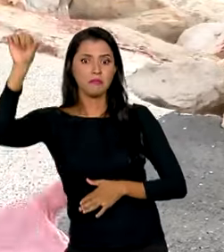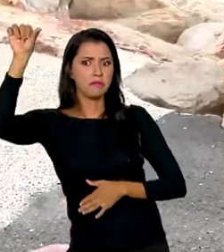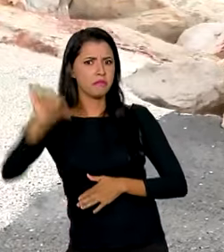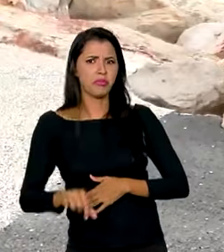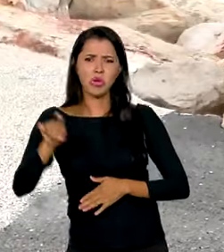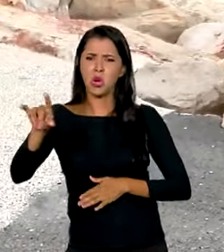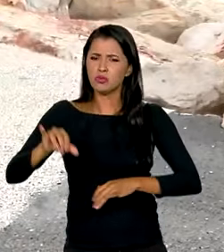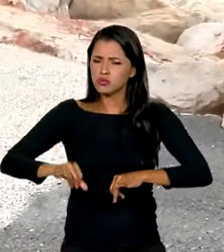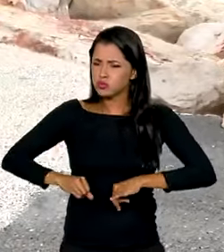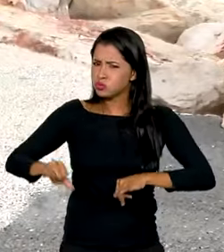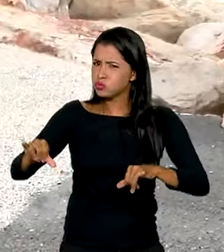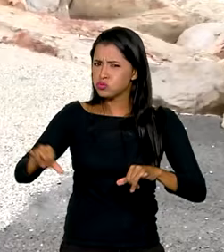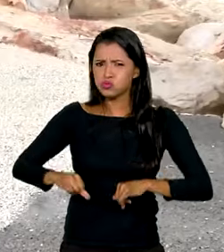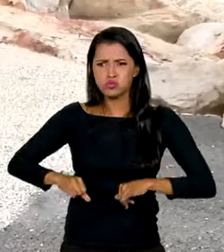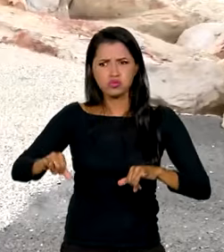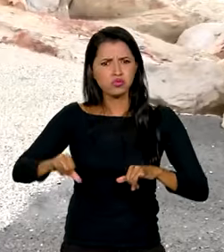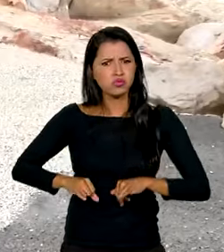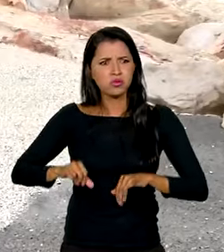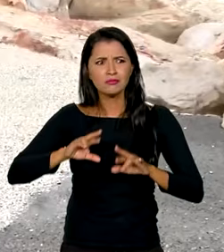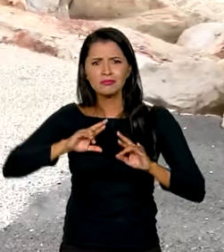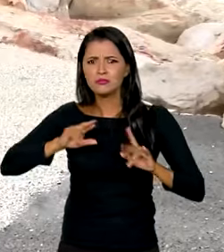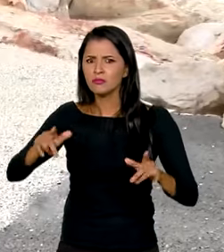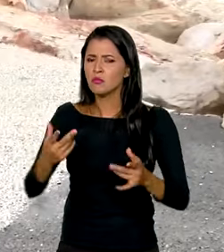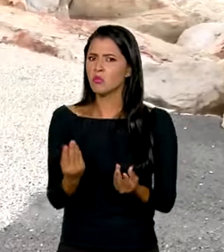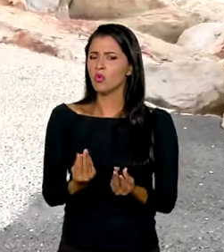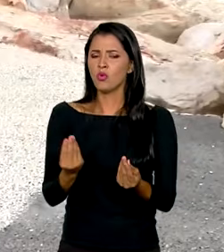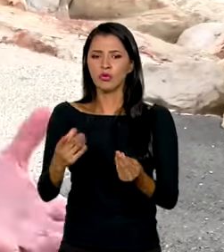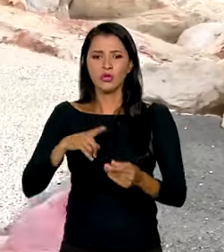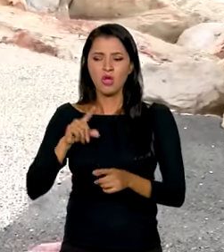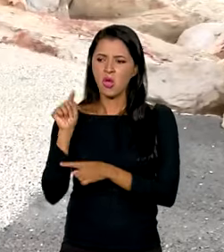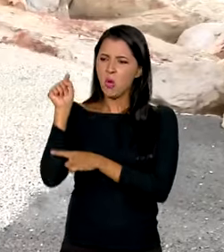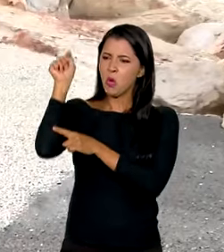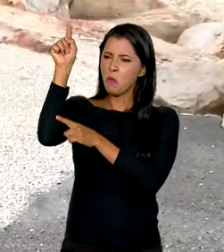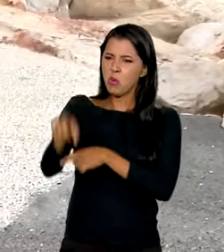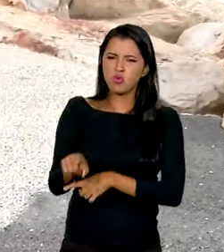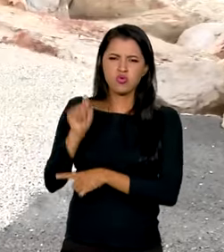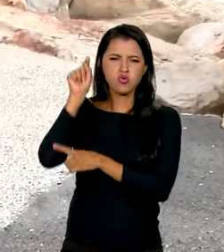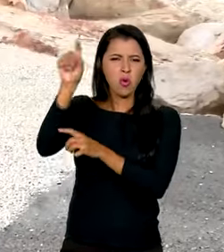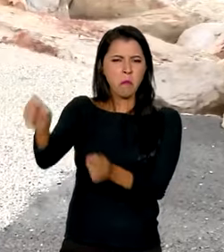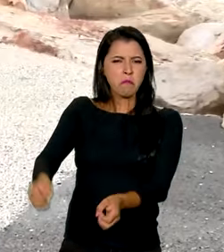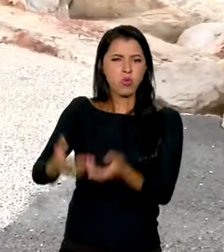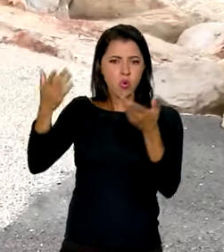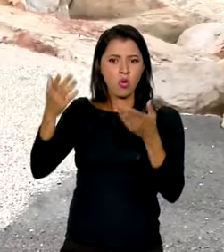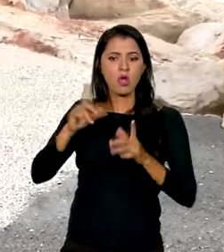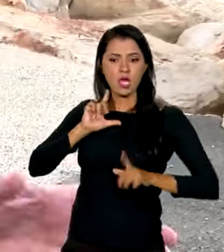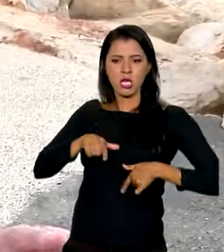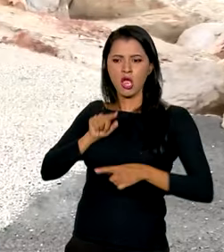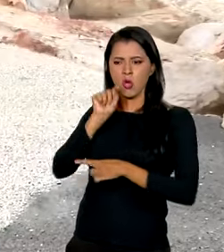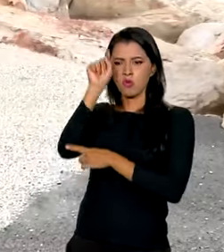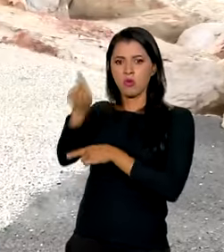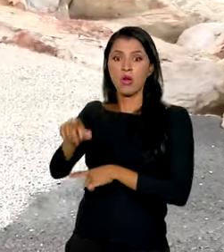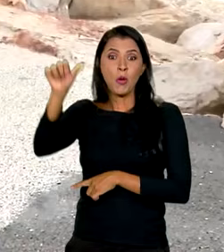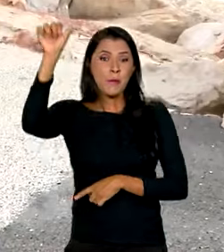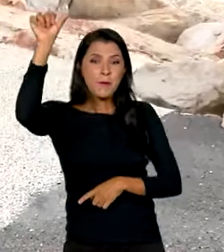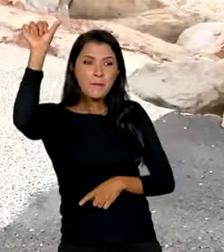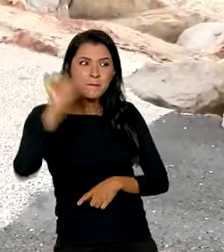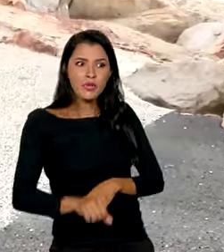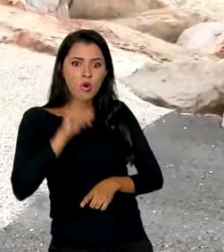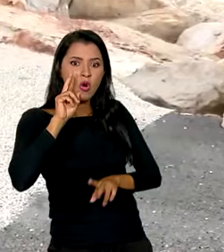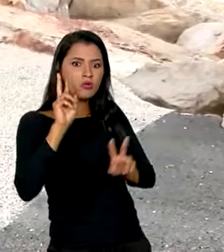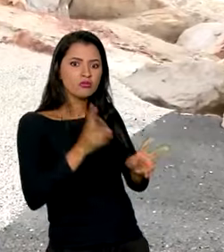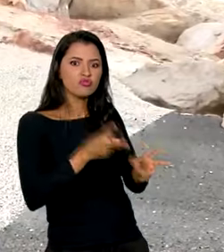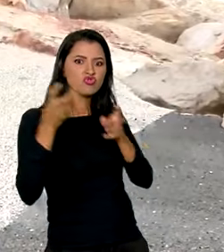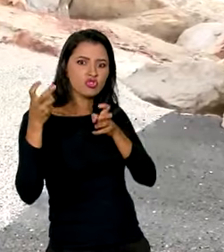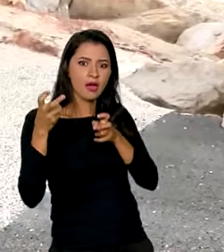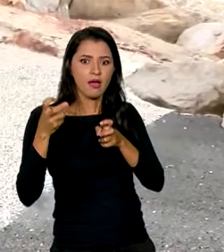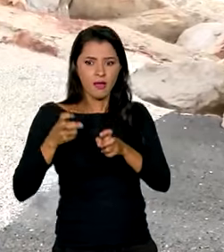como nunca, segundo eles, com os bombardeios da aviação e da artilharia de Israel. O pior que eles já viram. E olha que a invasão por